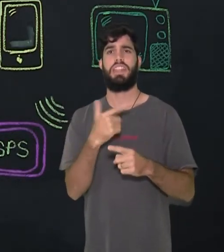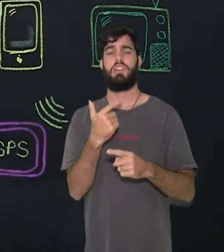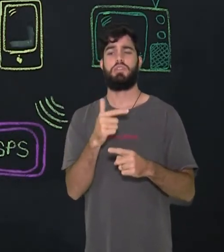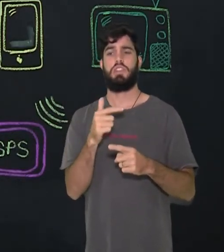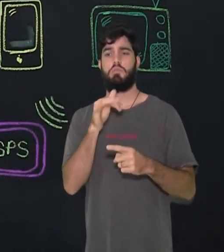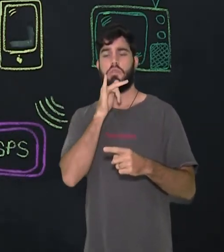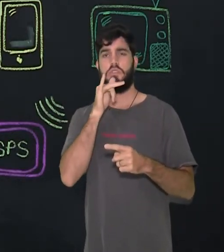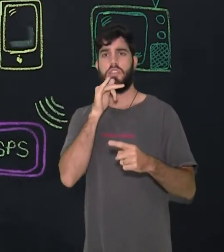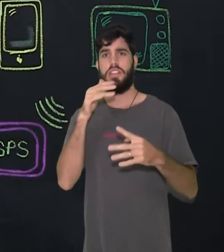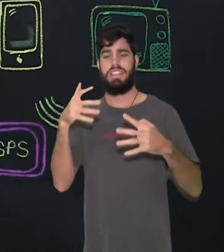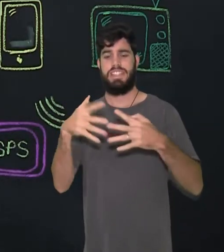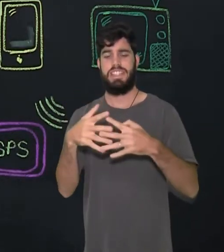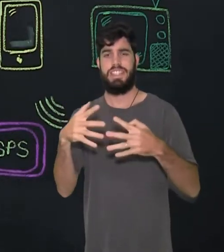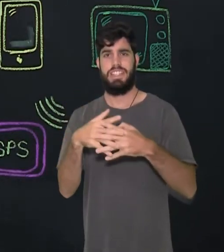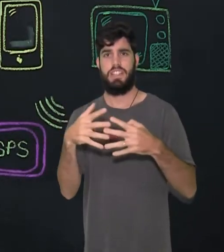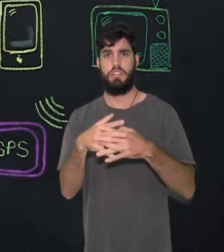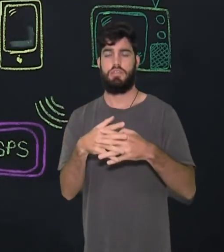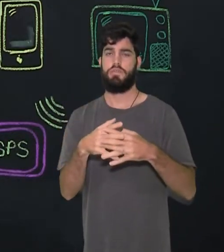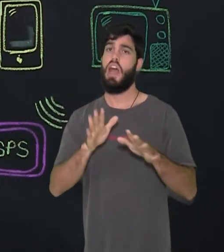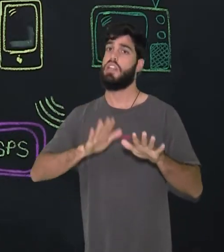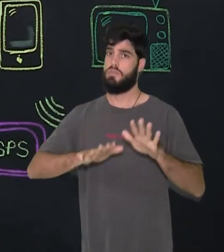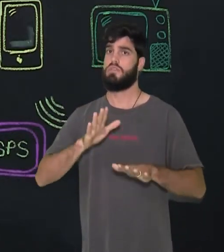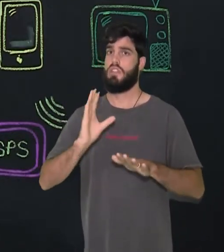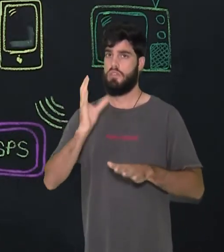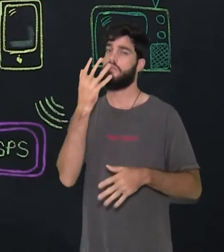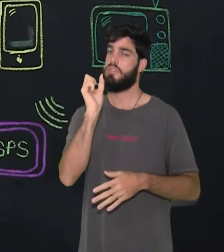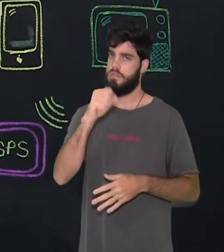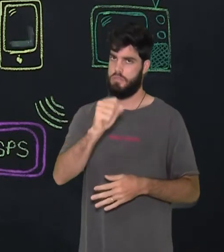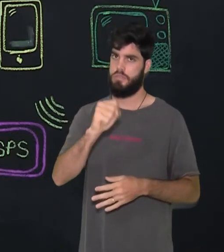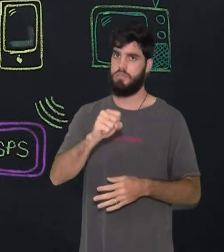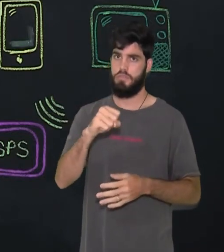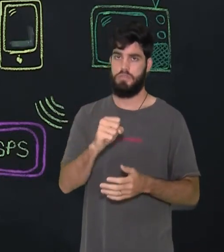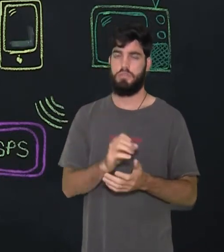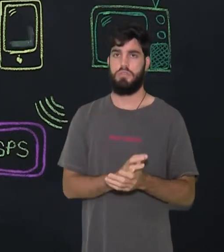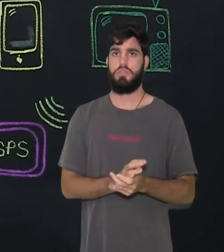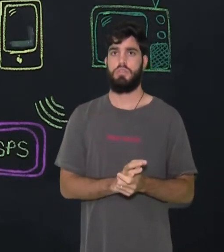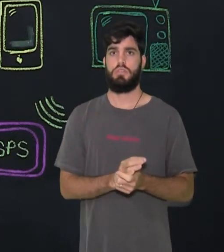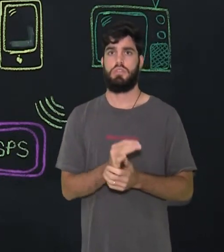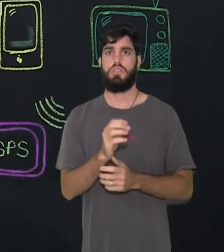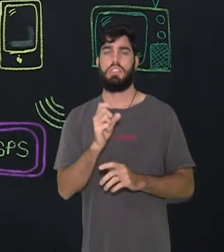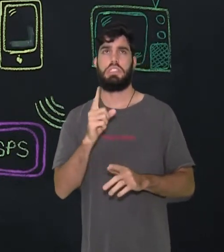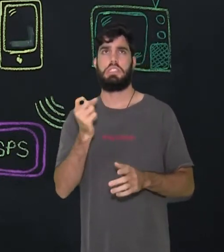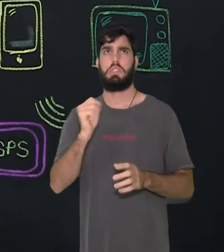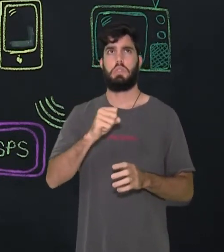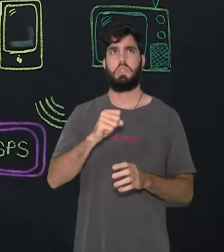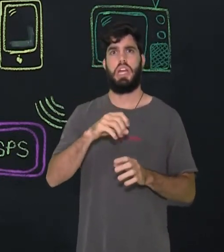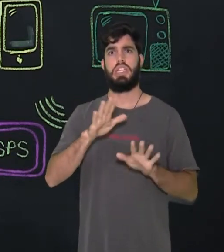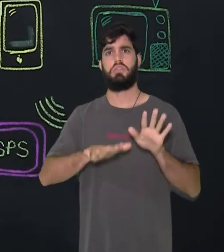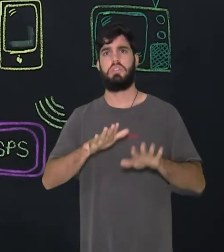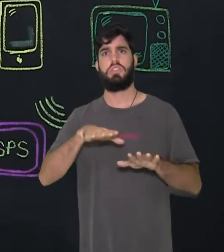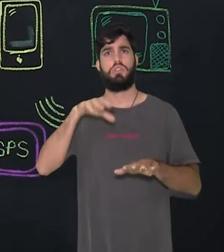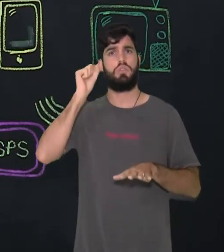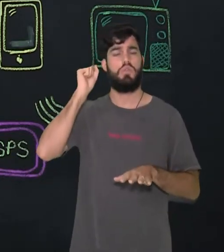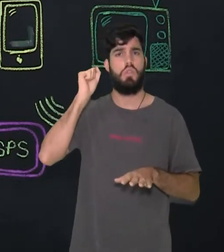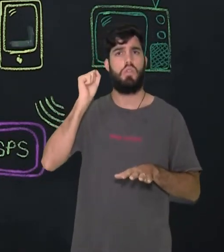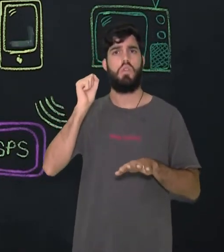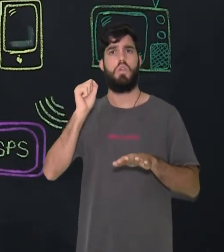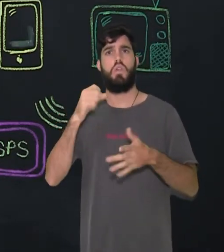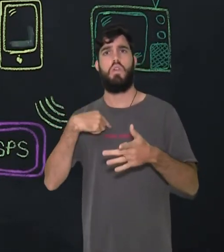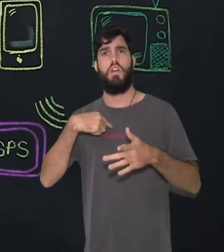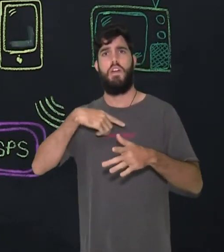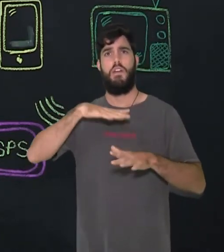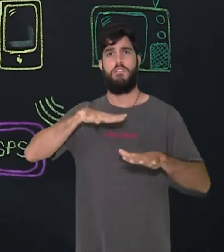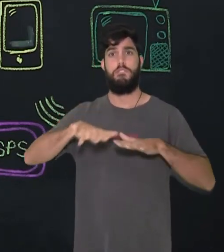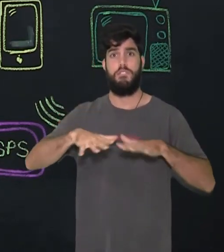interferência? Às vezes até acontece, não vou dizer que não, pode interferir até numa questão de som, rola uma vibraçãozinha estranha, dependendo do que a